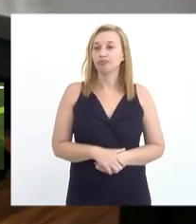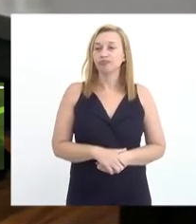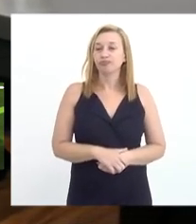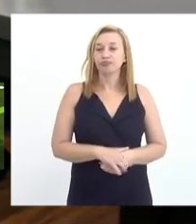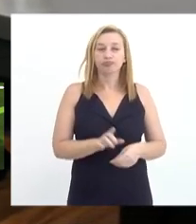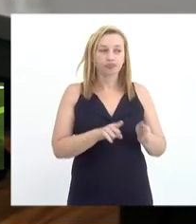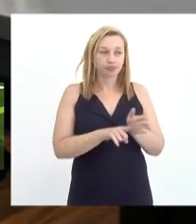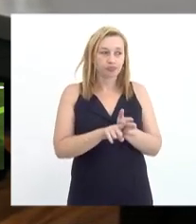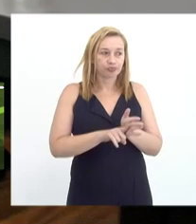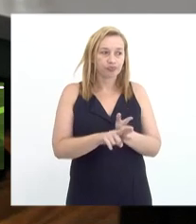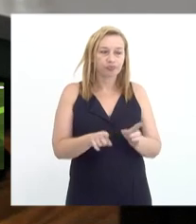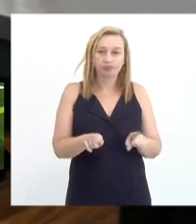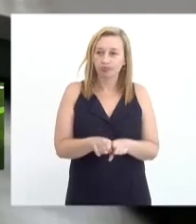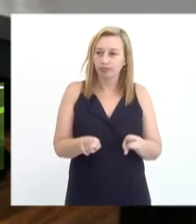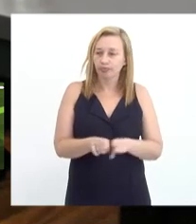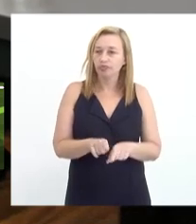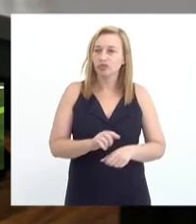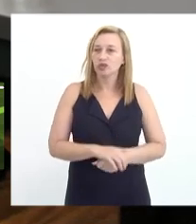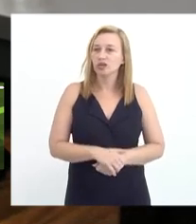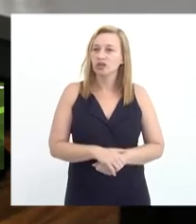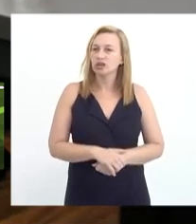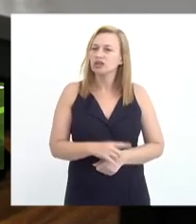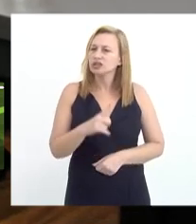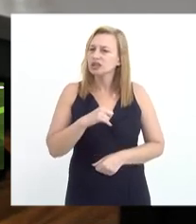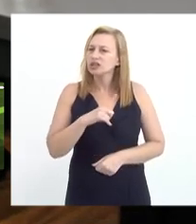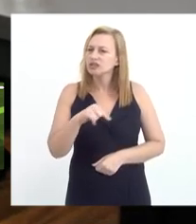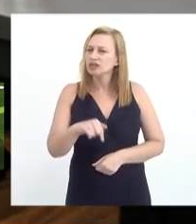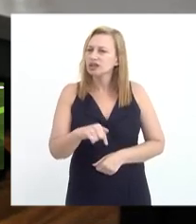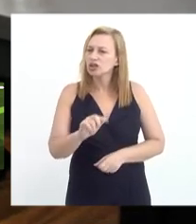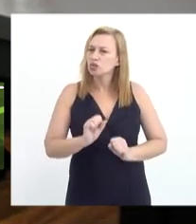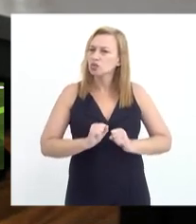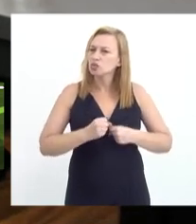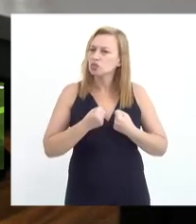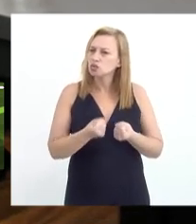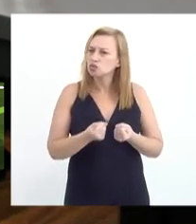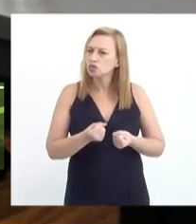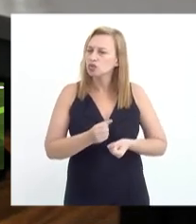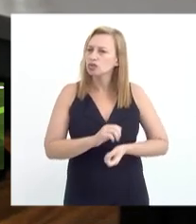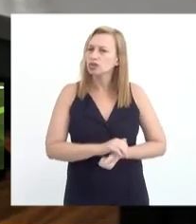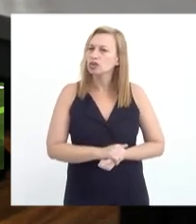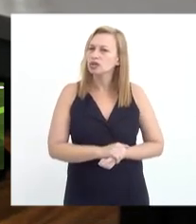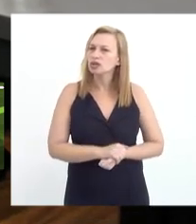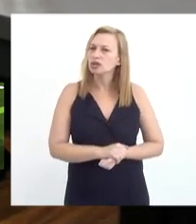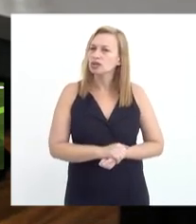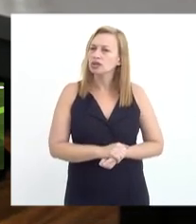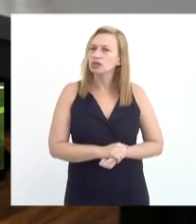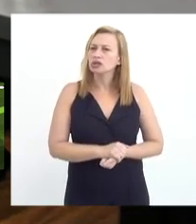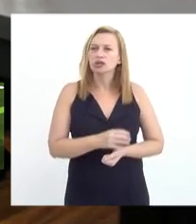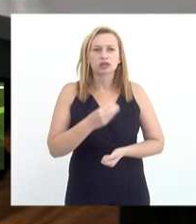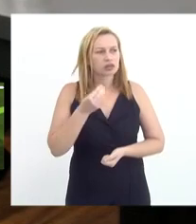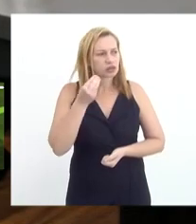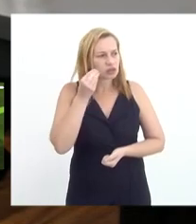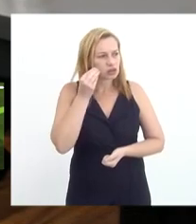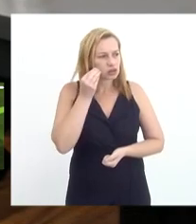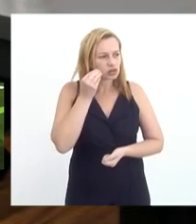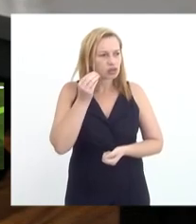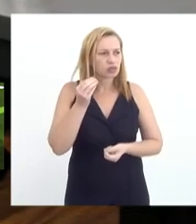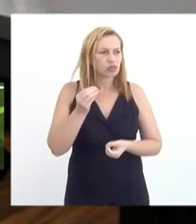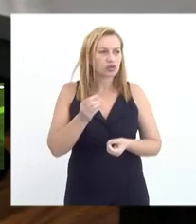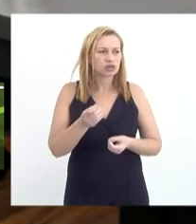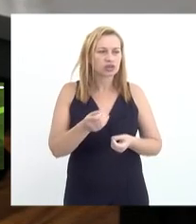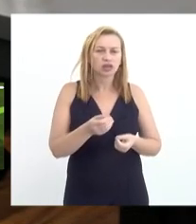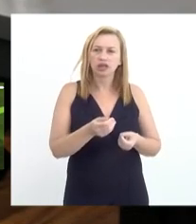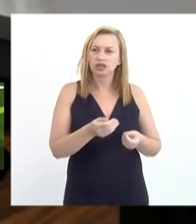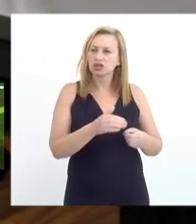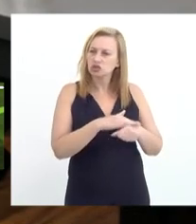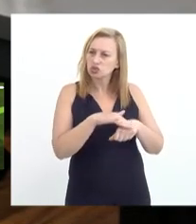verifico Que houve aqui Um esforço De tentar Botar Nas negociações